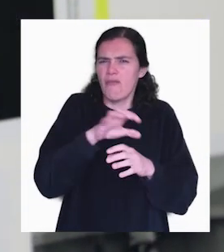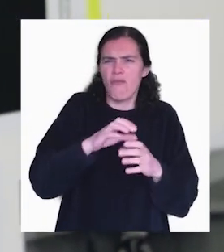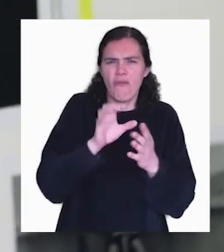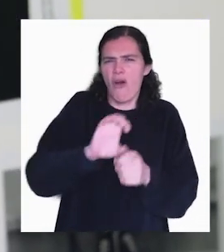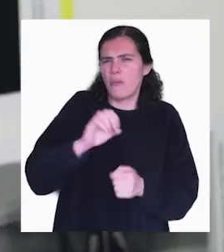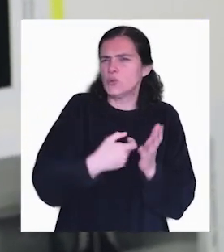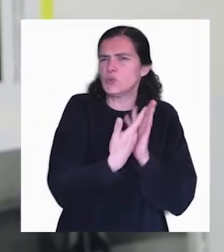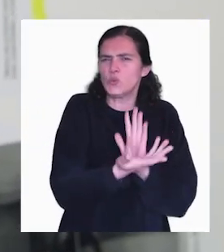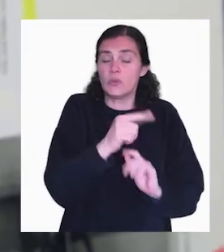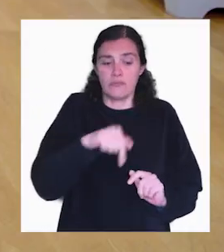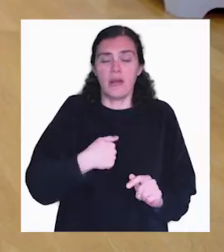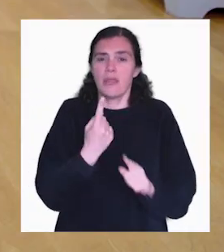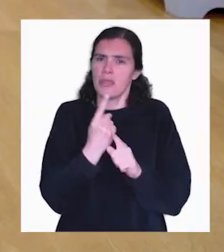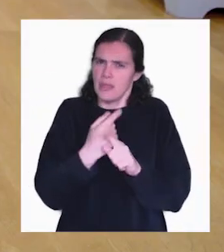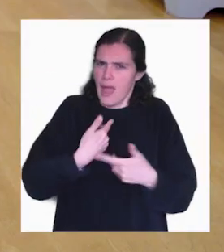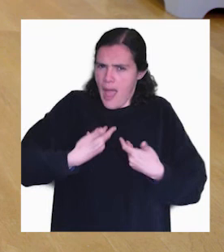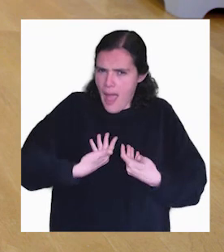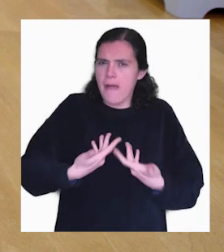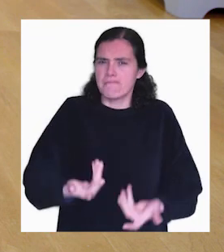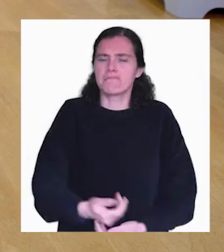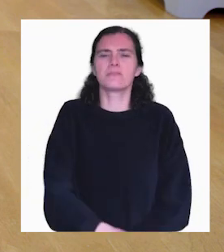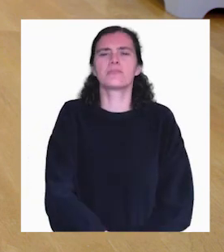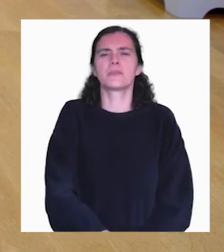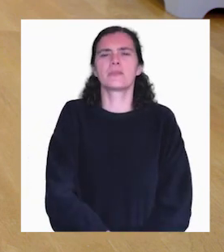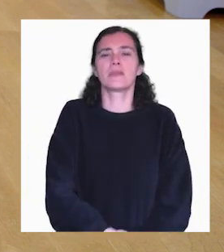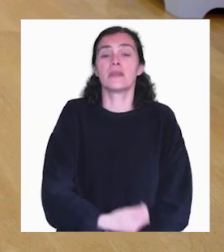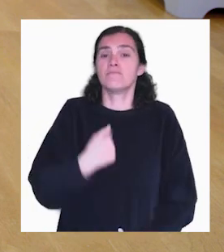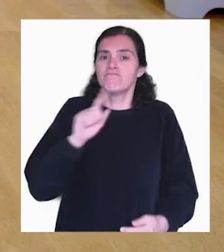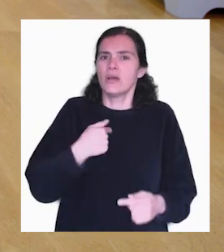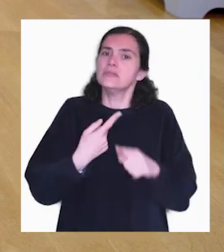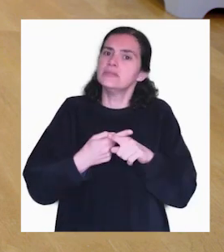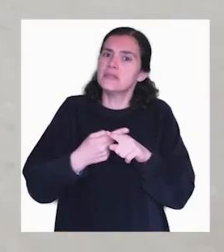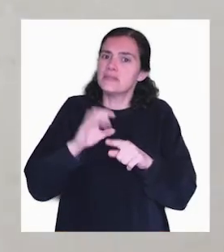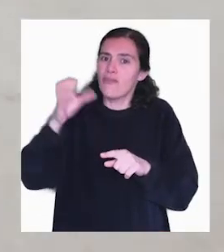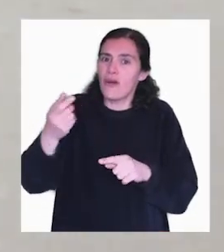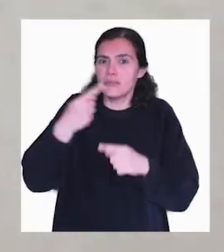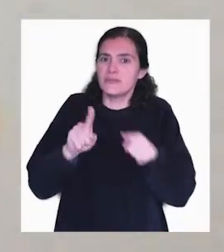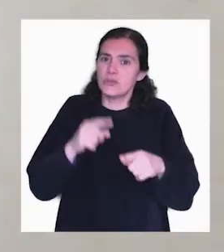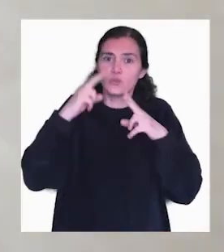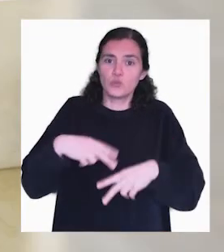várias maneiras estão connosco ainda e interessa-nos descobrir outras ainda.